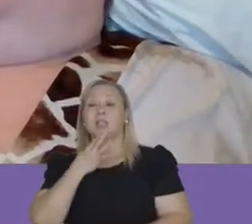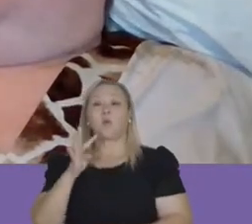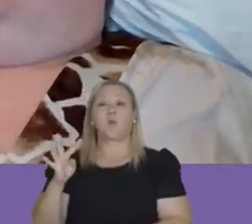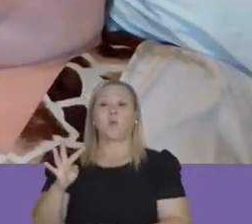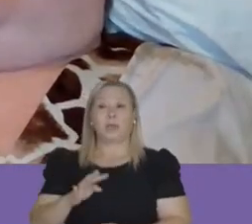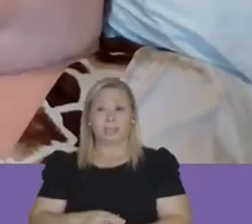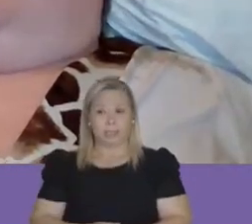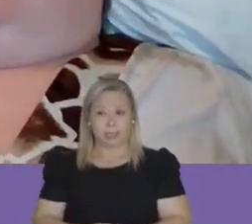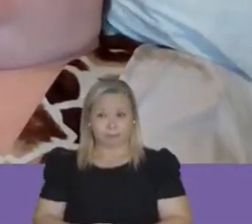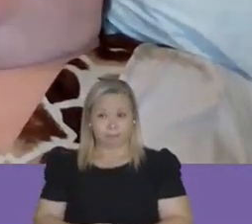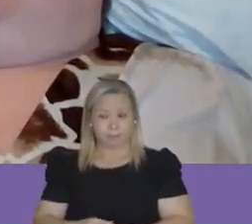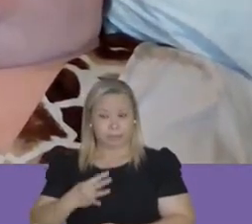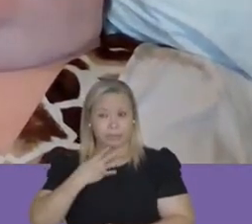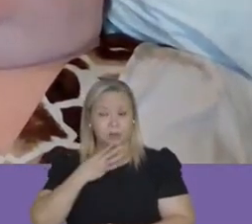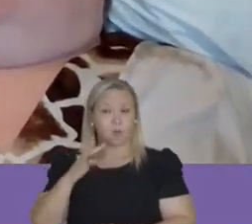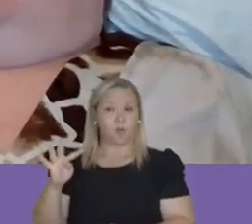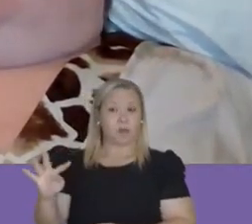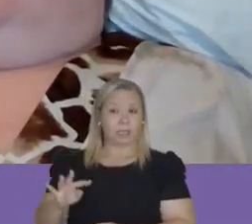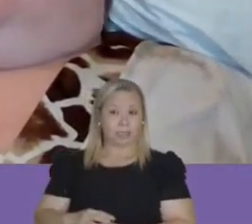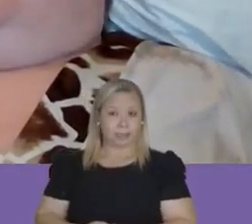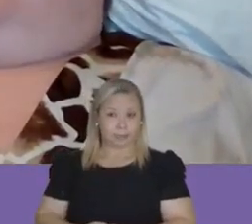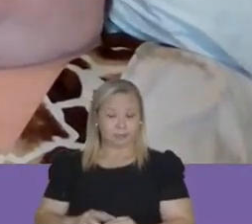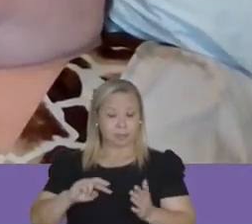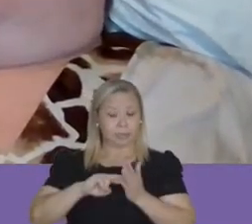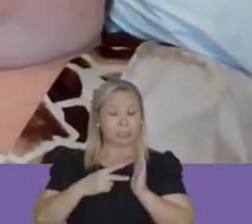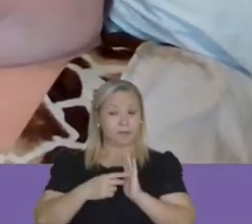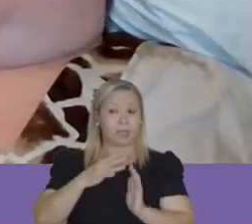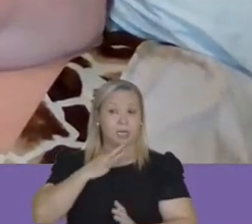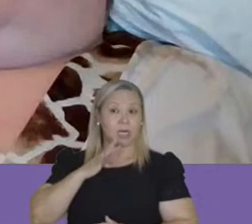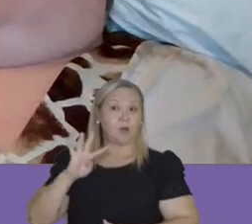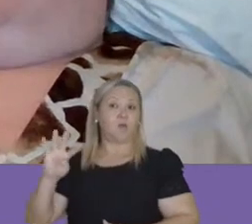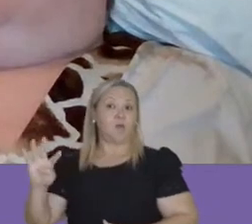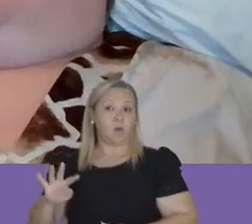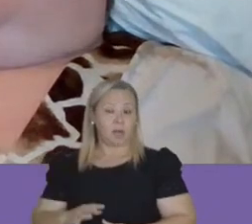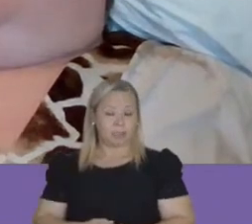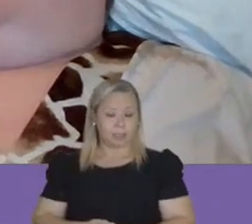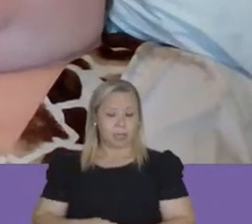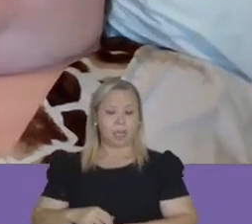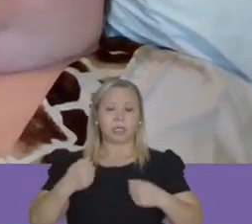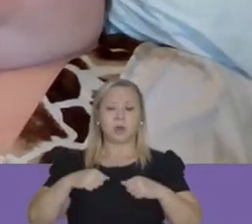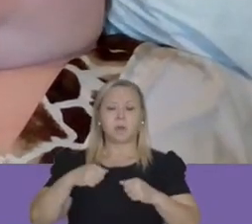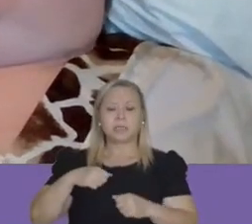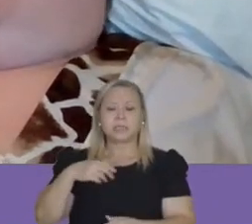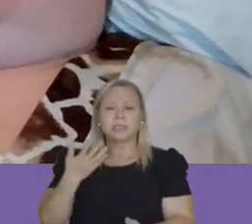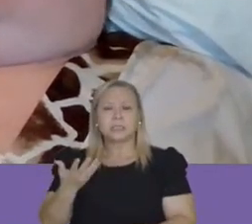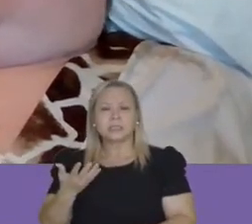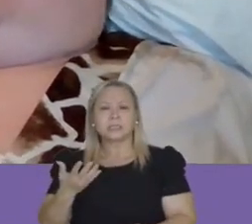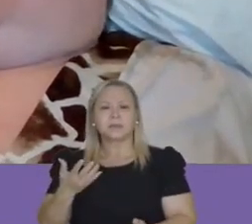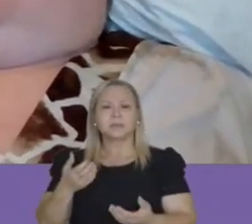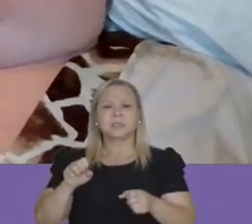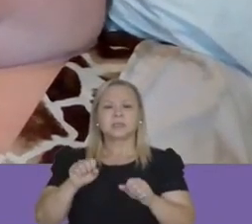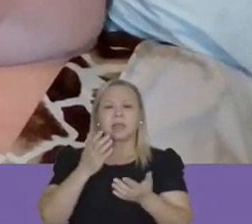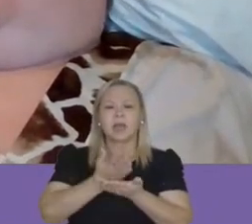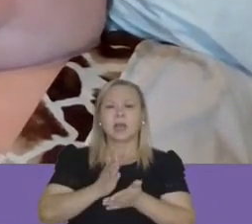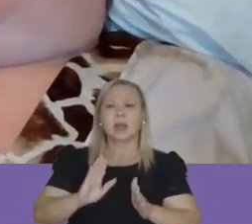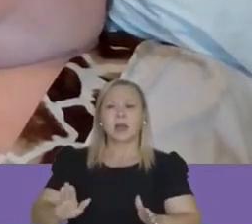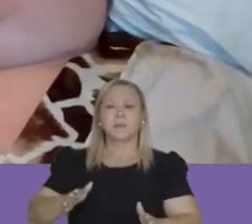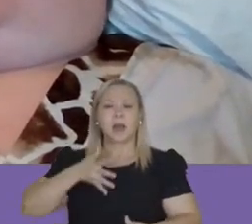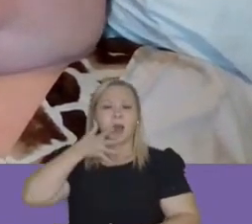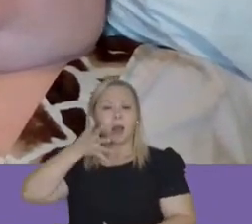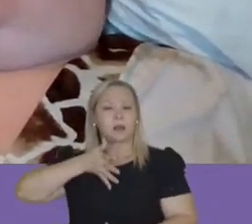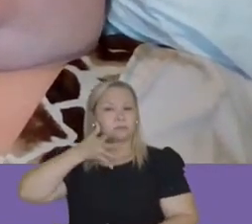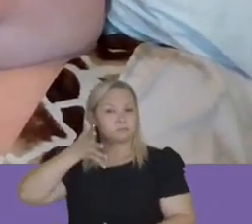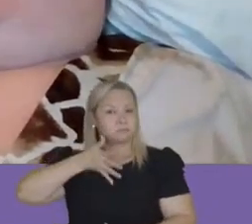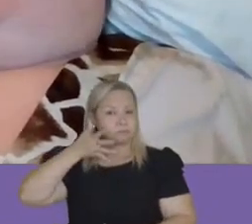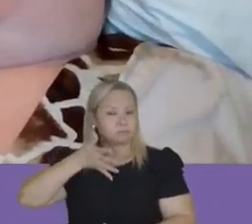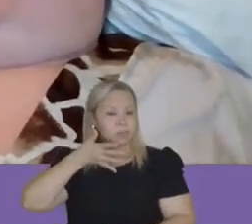Então, eu acho que o que a gente tem que fazer é desmontar esse discurso. E a gente vai ter um